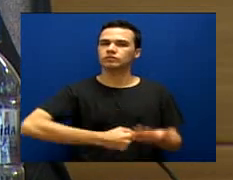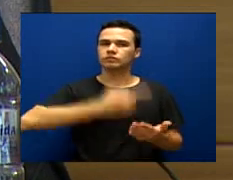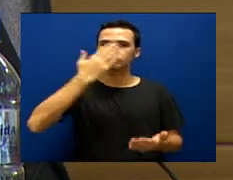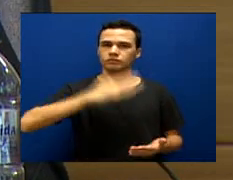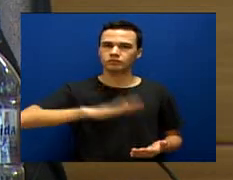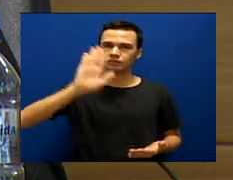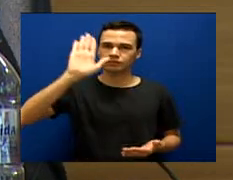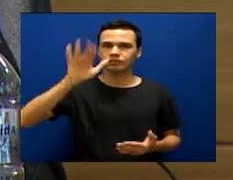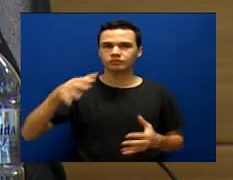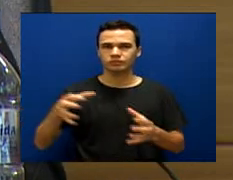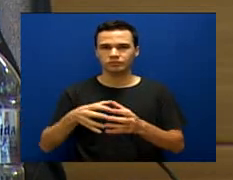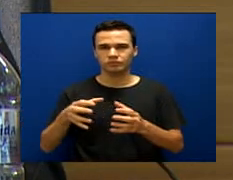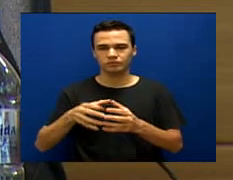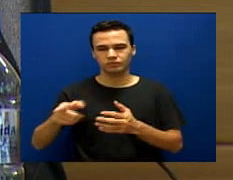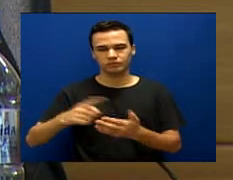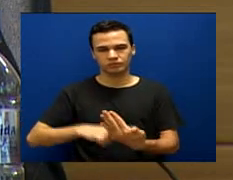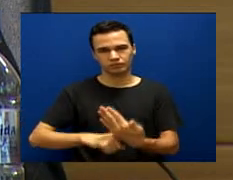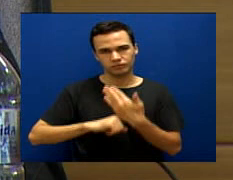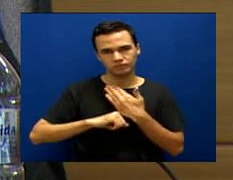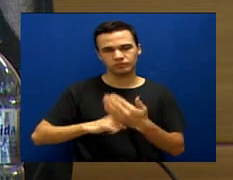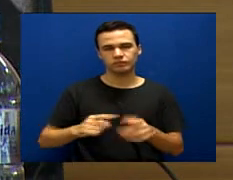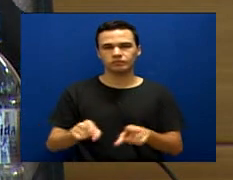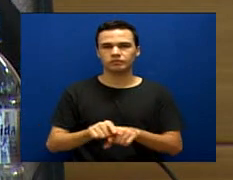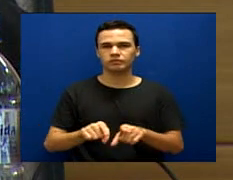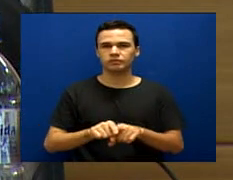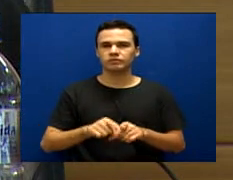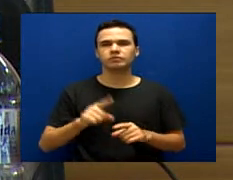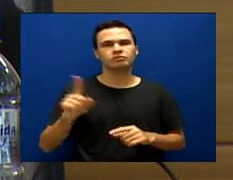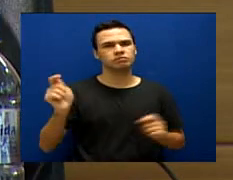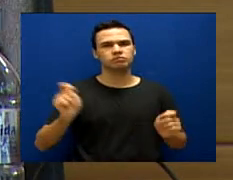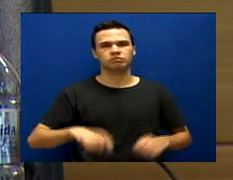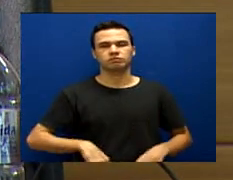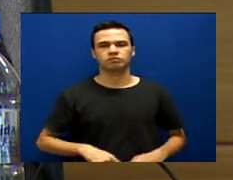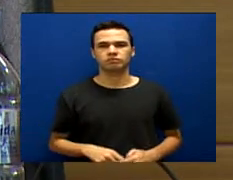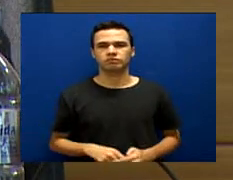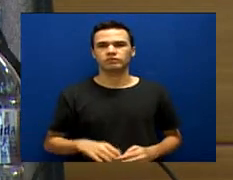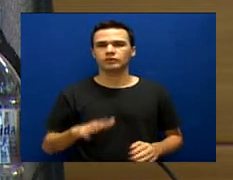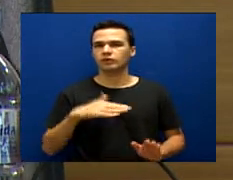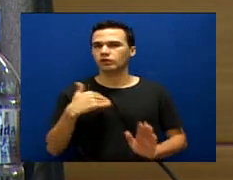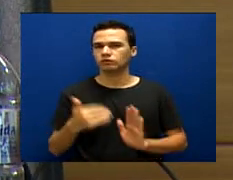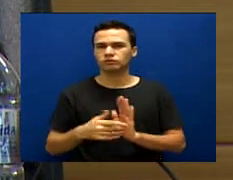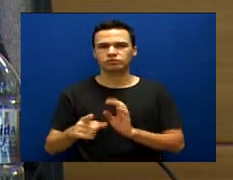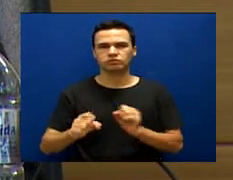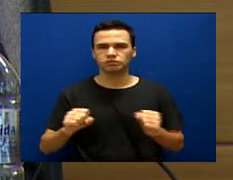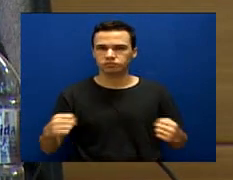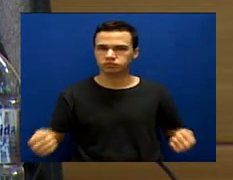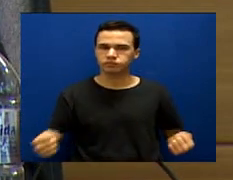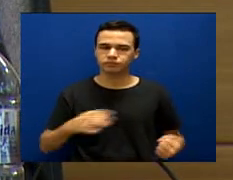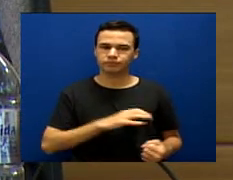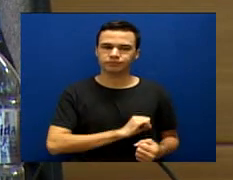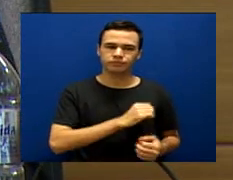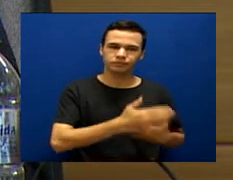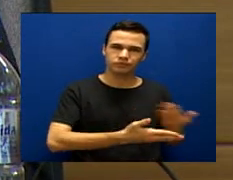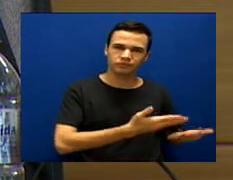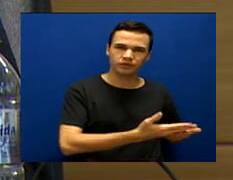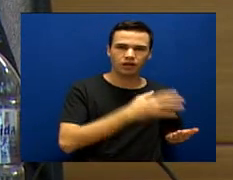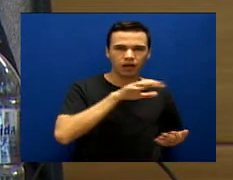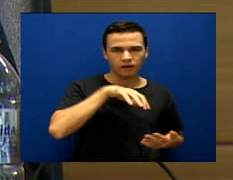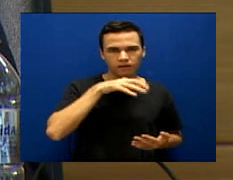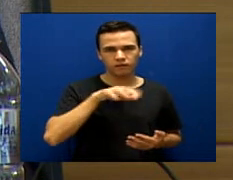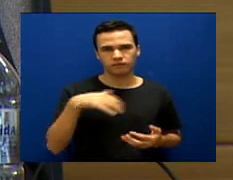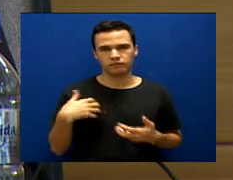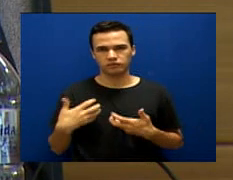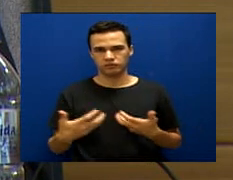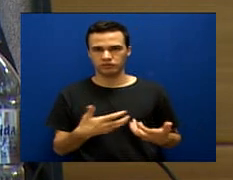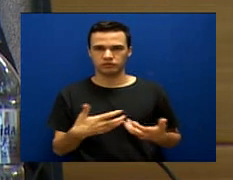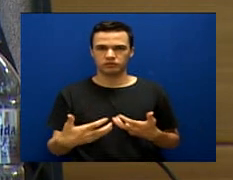nossa equipe, principalmente a você que estive, e com a causa, né? Com toda, e principalmente quem está nos assistindo, eu quero ver